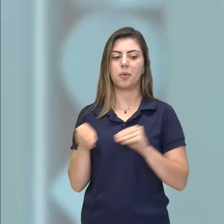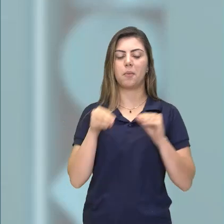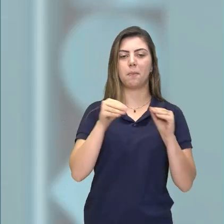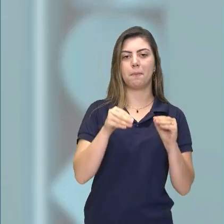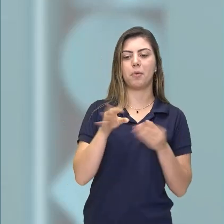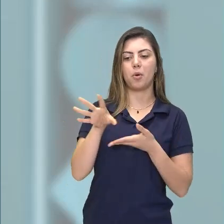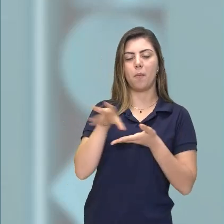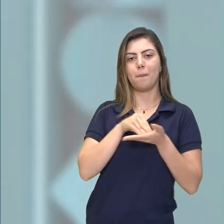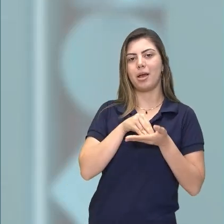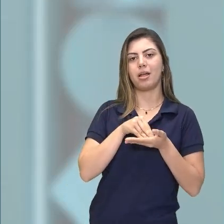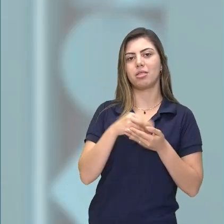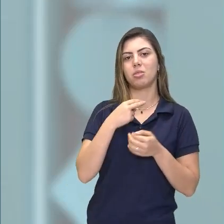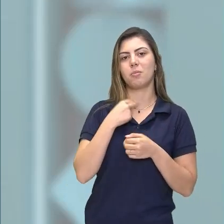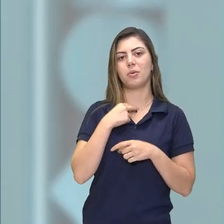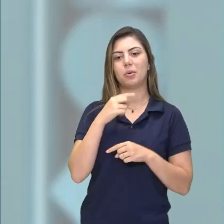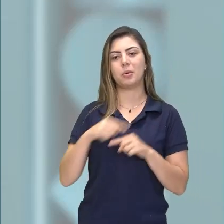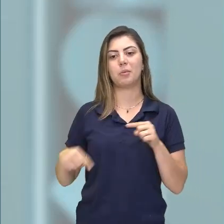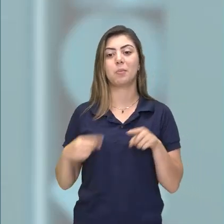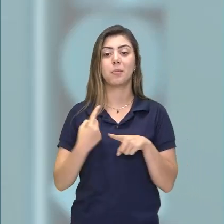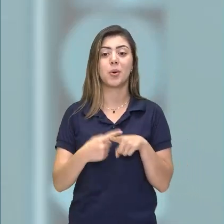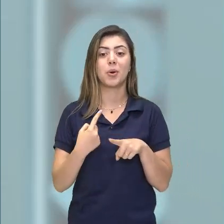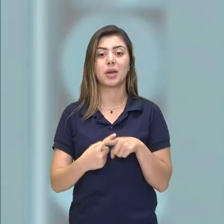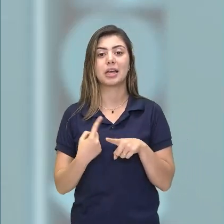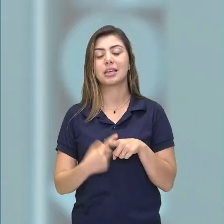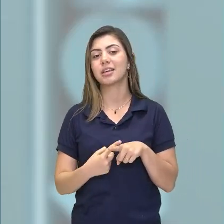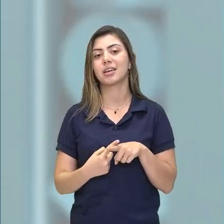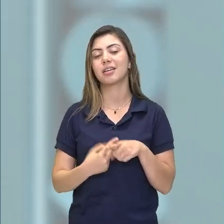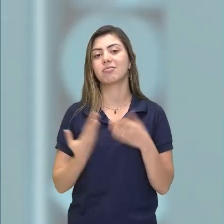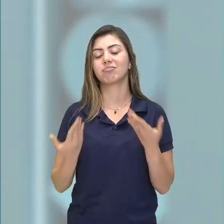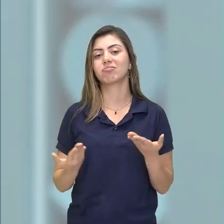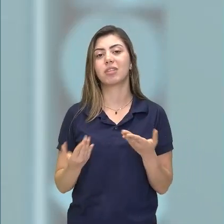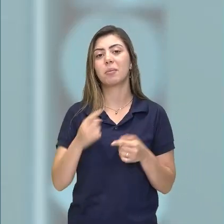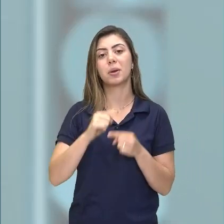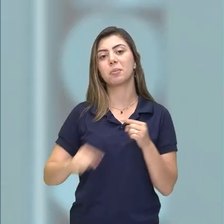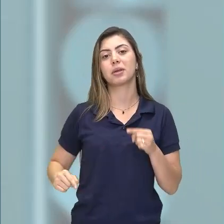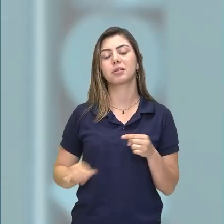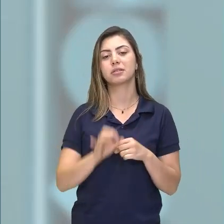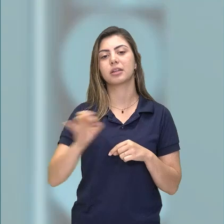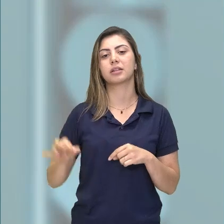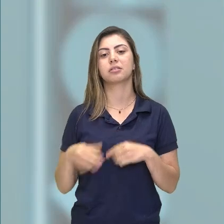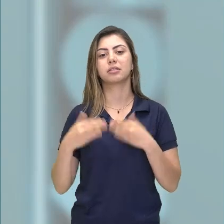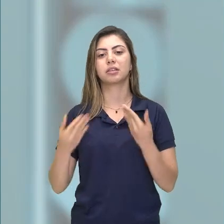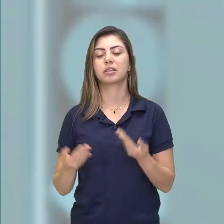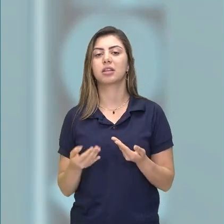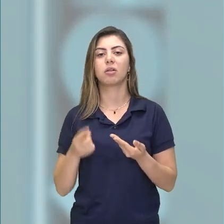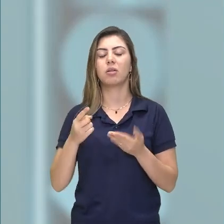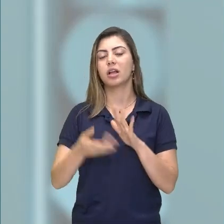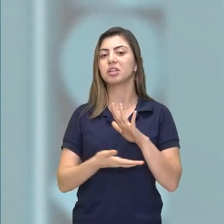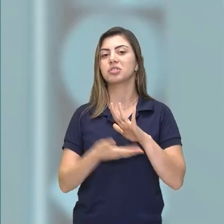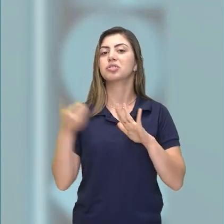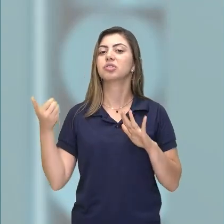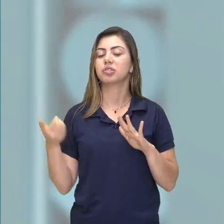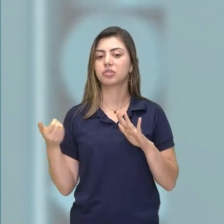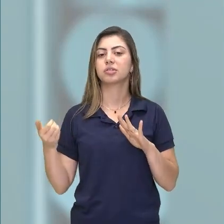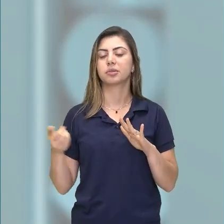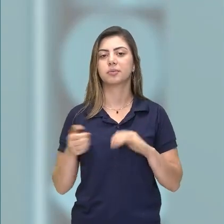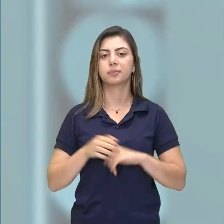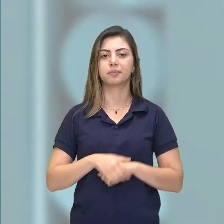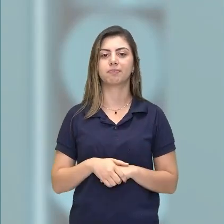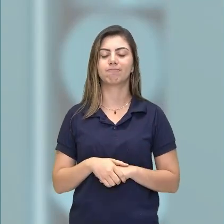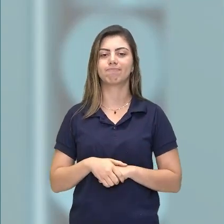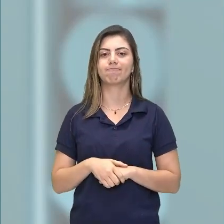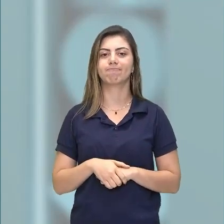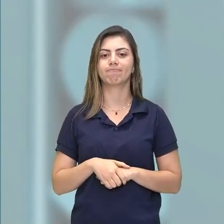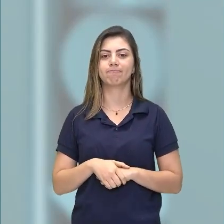não pode ser feito porque não vai ser considerado, tá bom? A gente não vai contar ali como se fosse parte do seu texto,